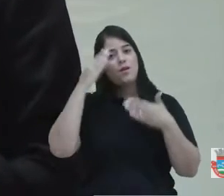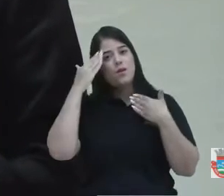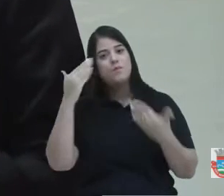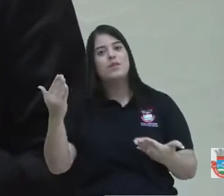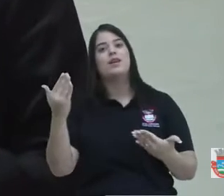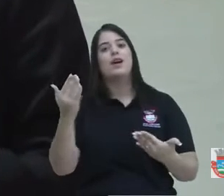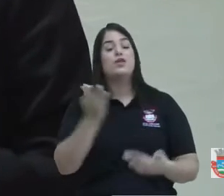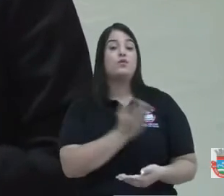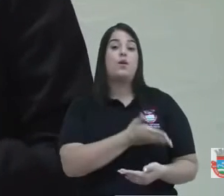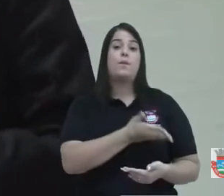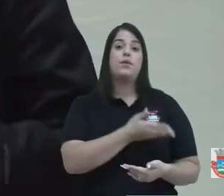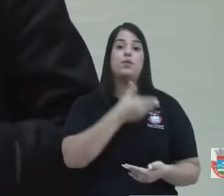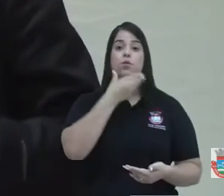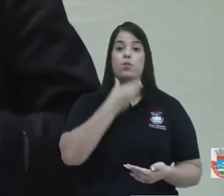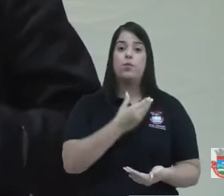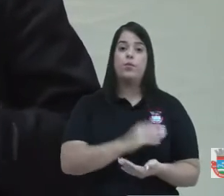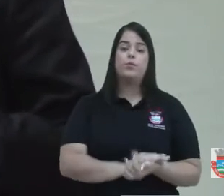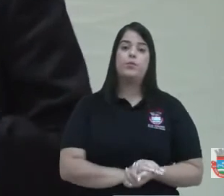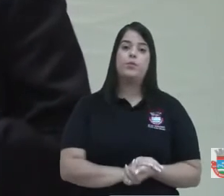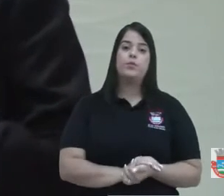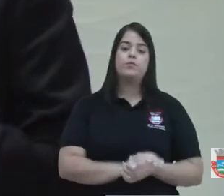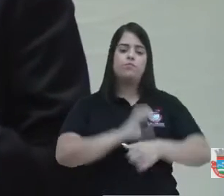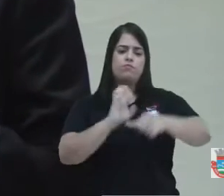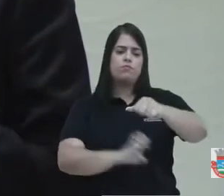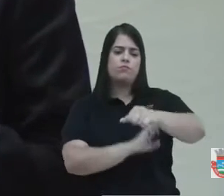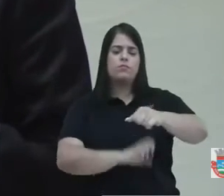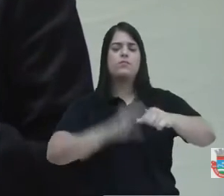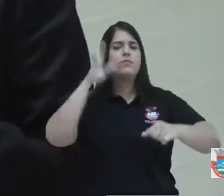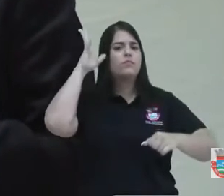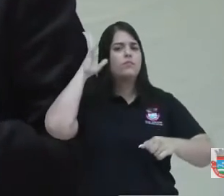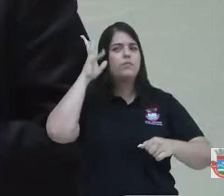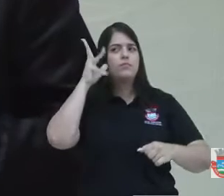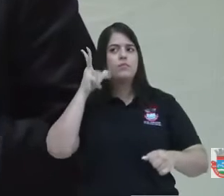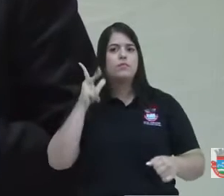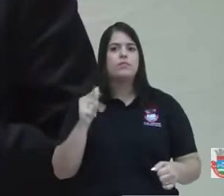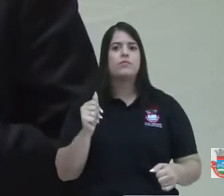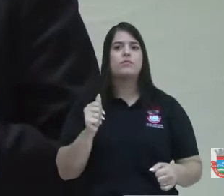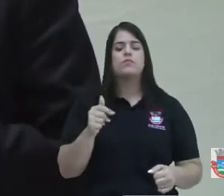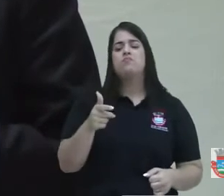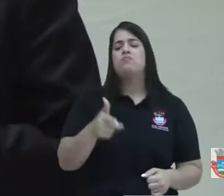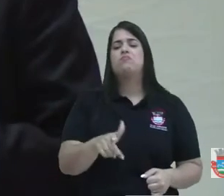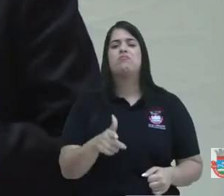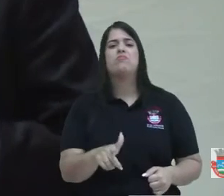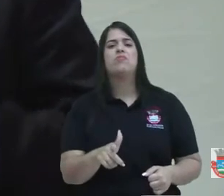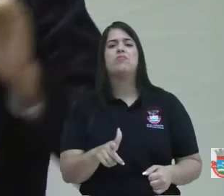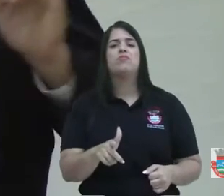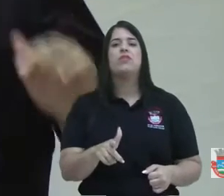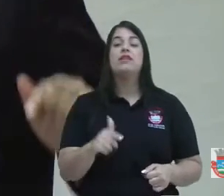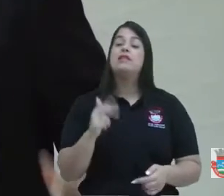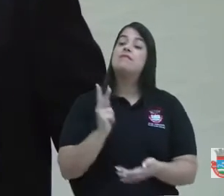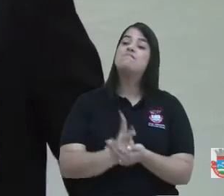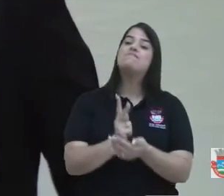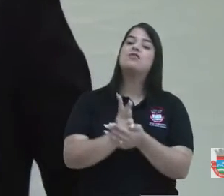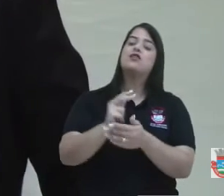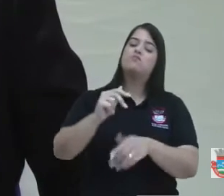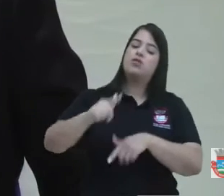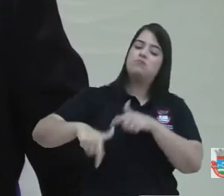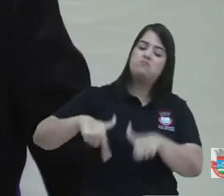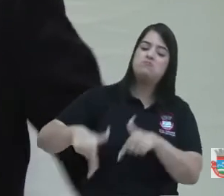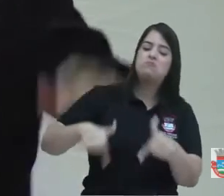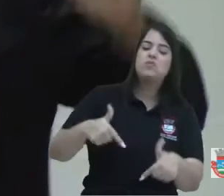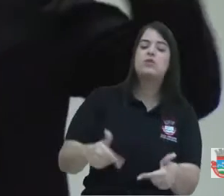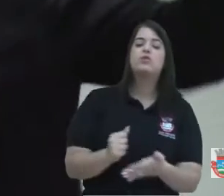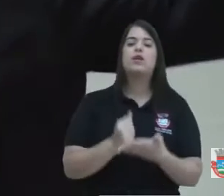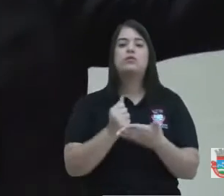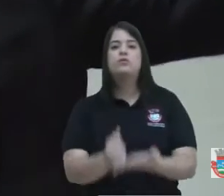agradecer aí ao amigo, empresário José Almeida, que não se cansa de ajudar o município